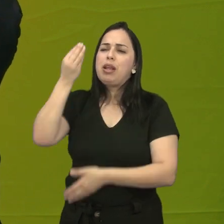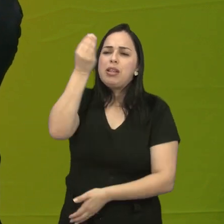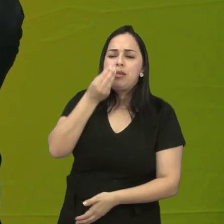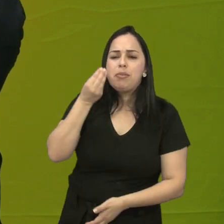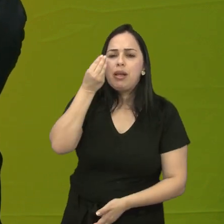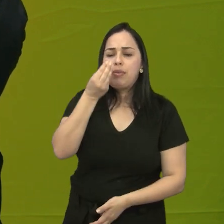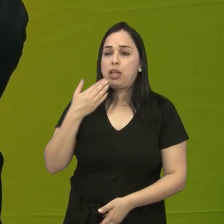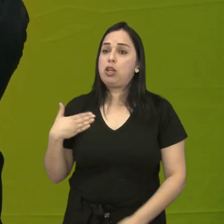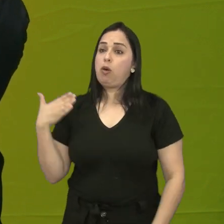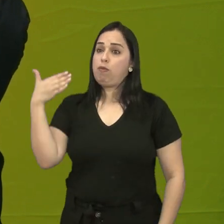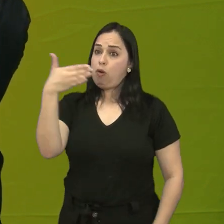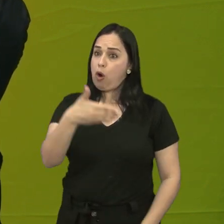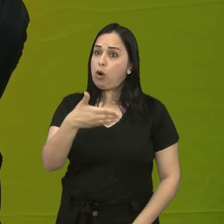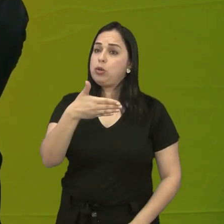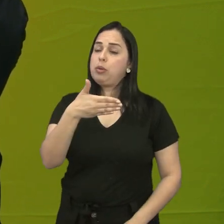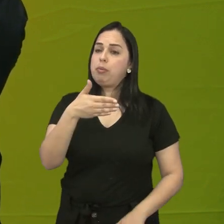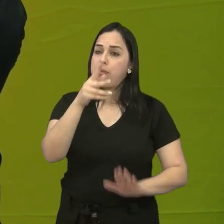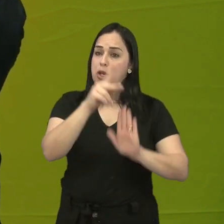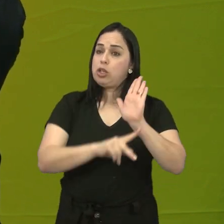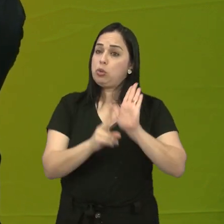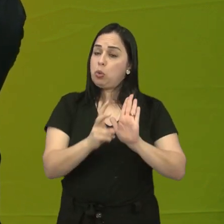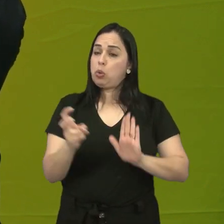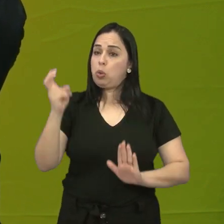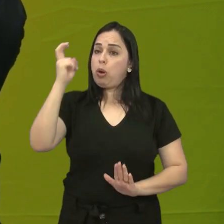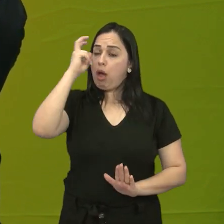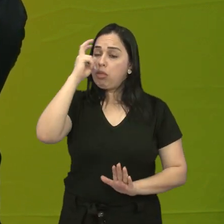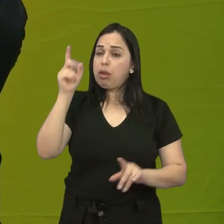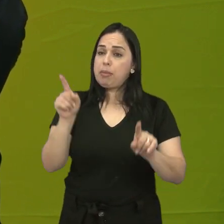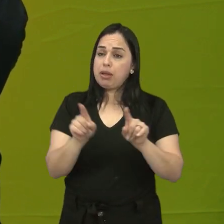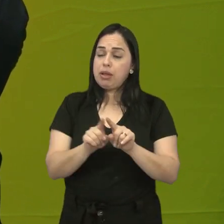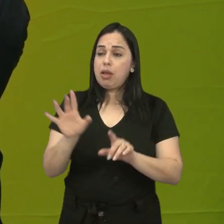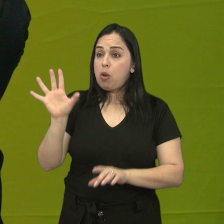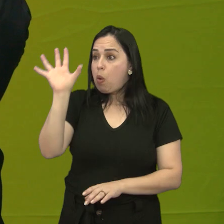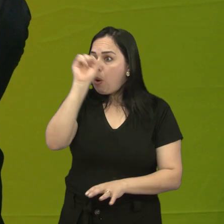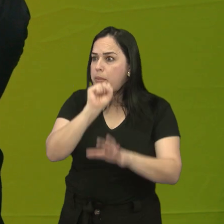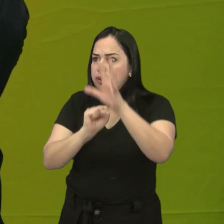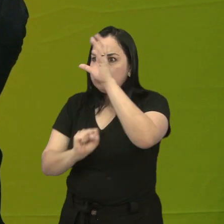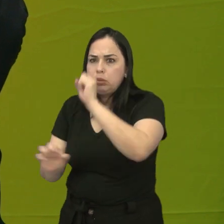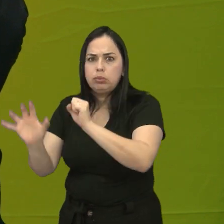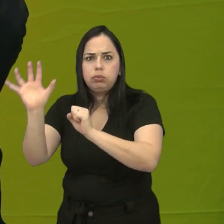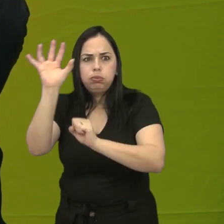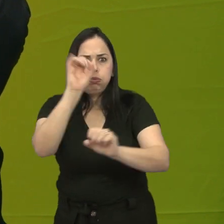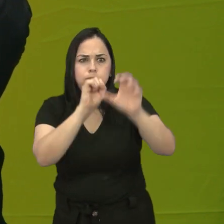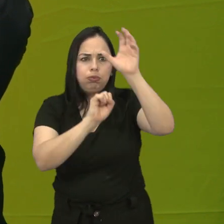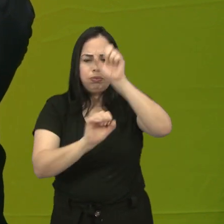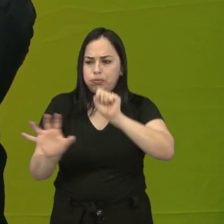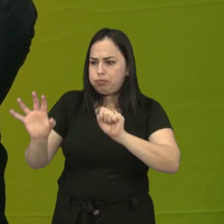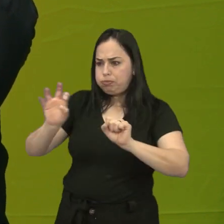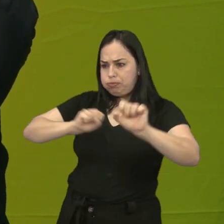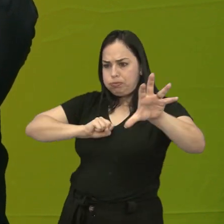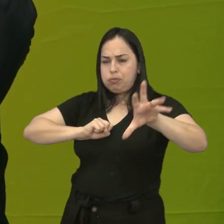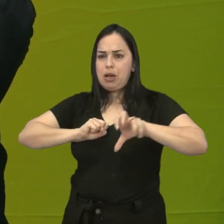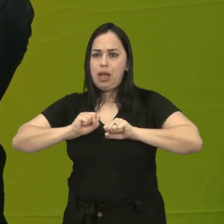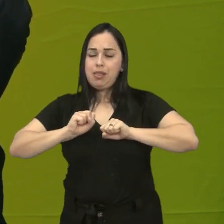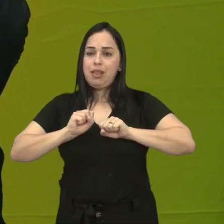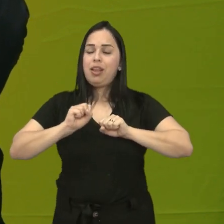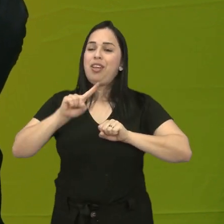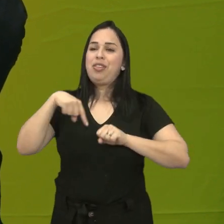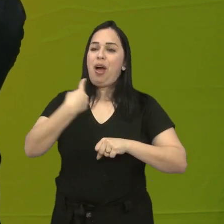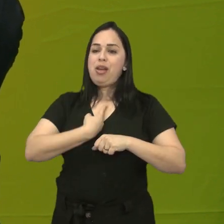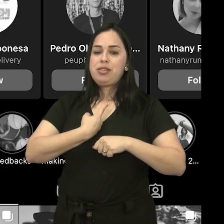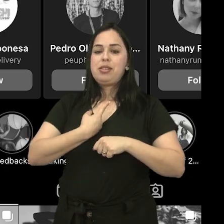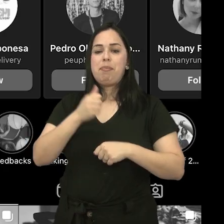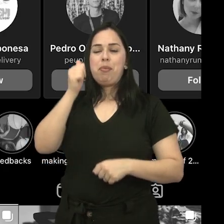ou em projetos culturais que eu também produzo às vezes, eu aprendi muito, né? A gente mulher, a gente tem muito essa